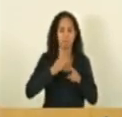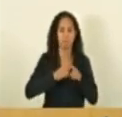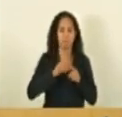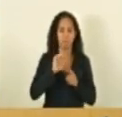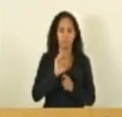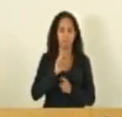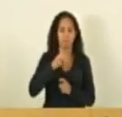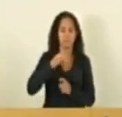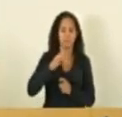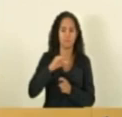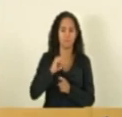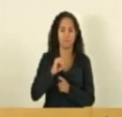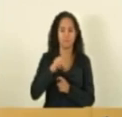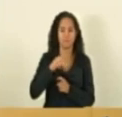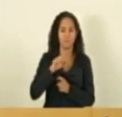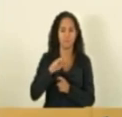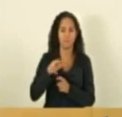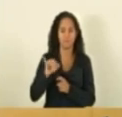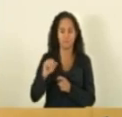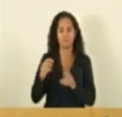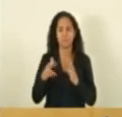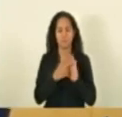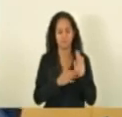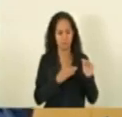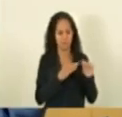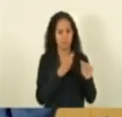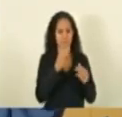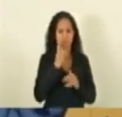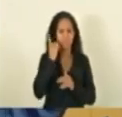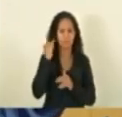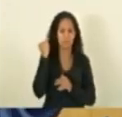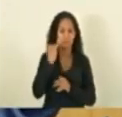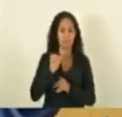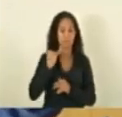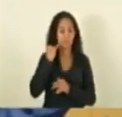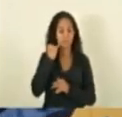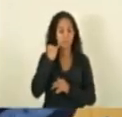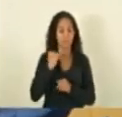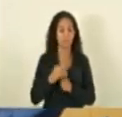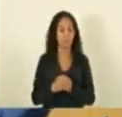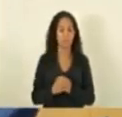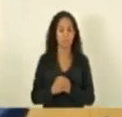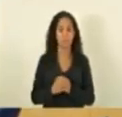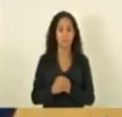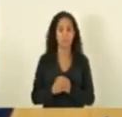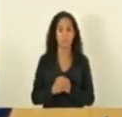Mameri. Com o relator, deputada Janete de Sá.